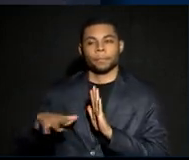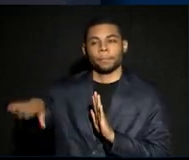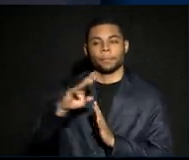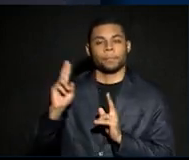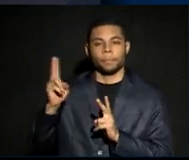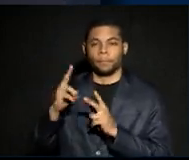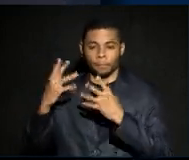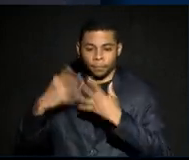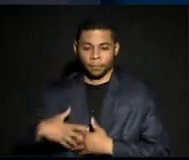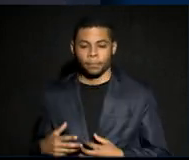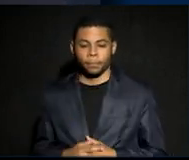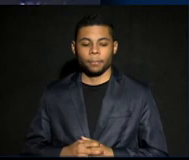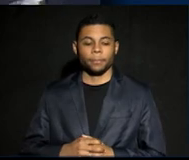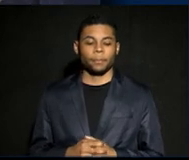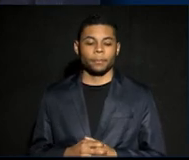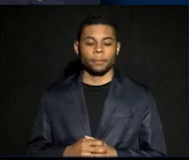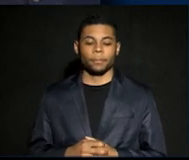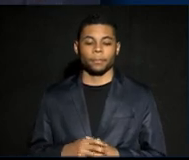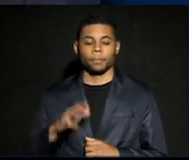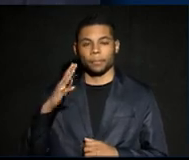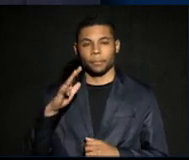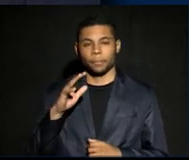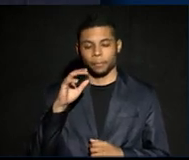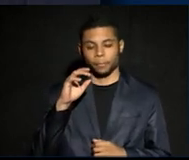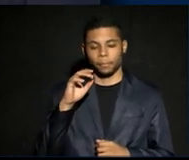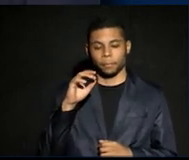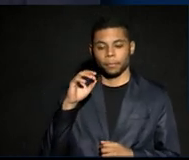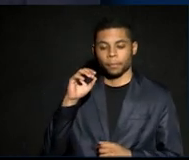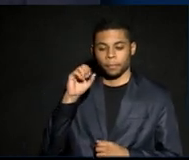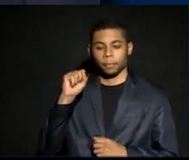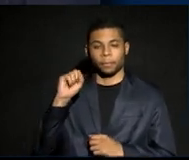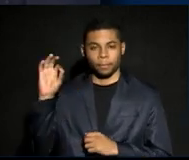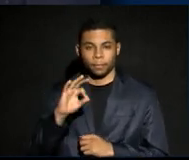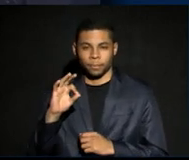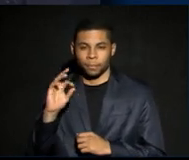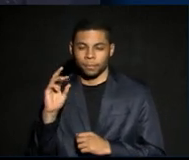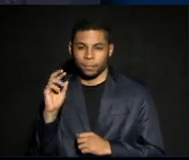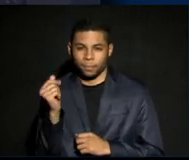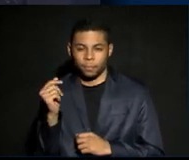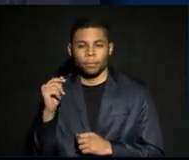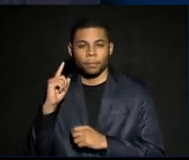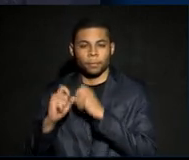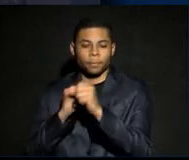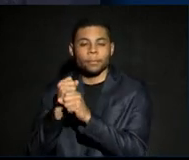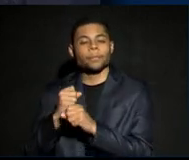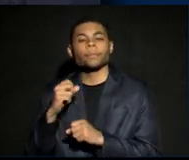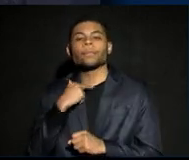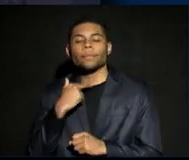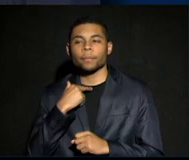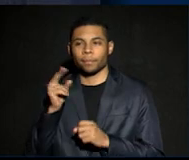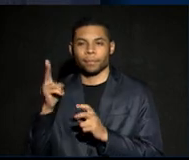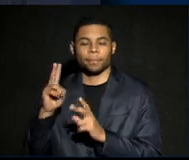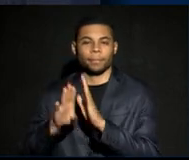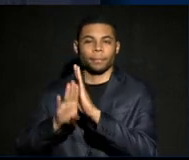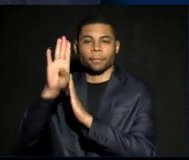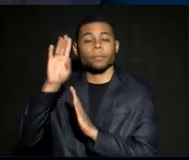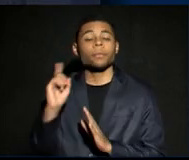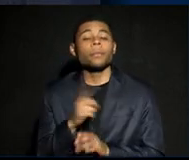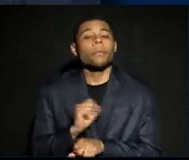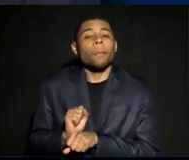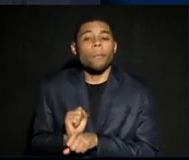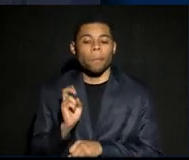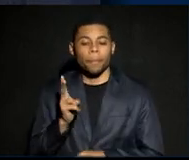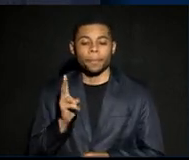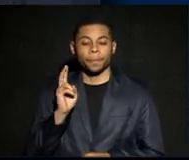funcionando um país que o juro Real vai para em torno de oito por cento real ao ano não tem como não machucar o crescimento mas o que a gente espera